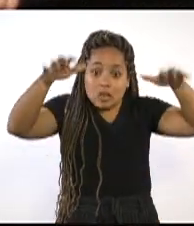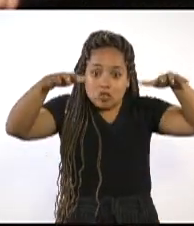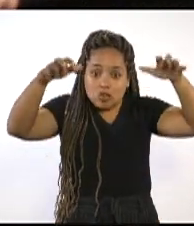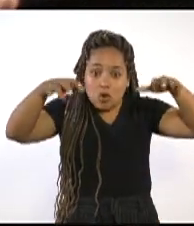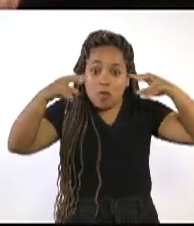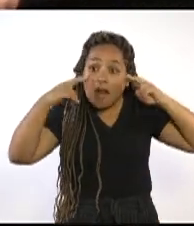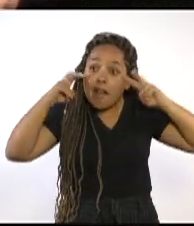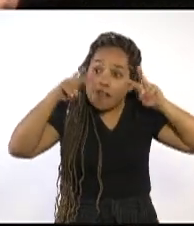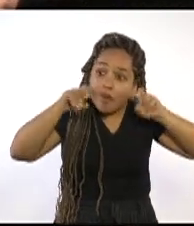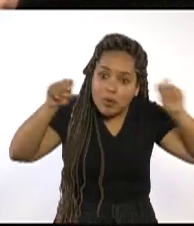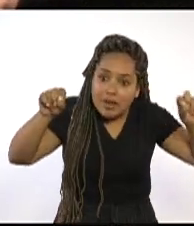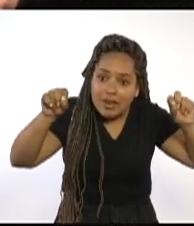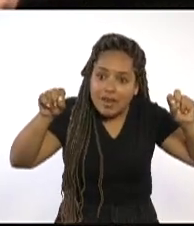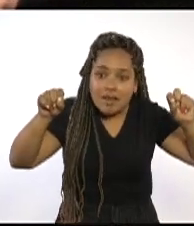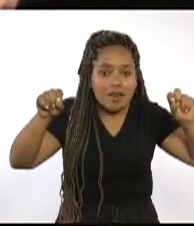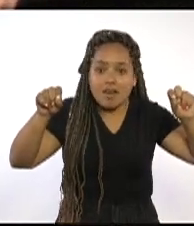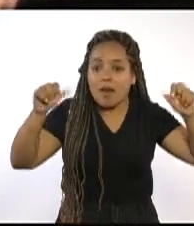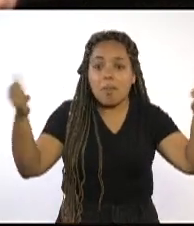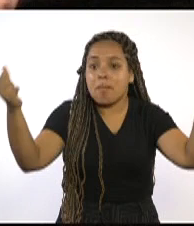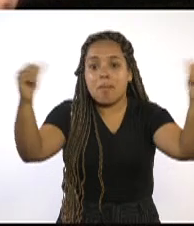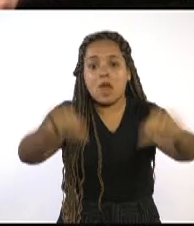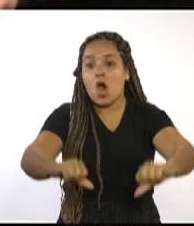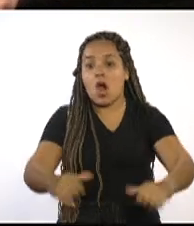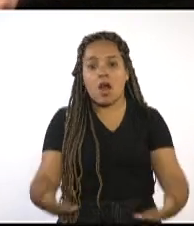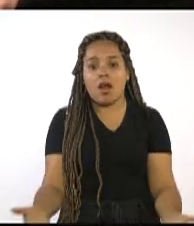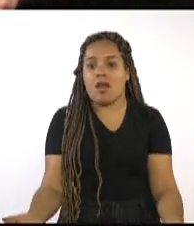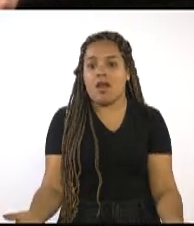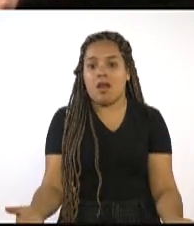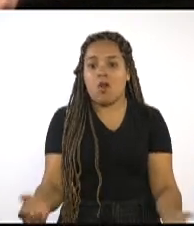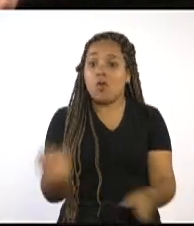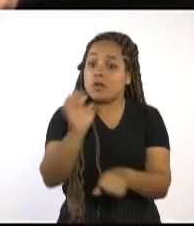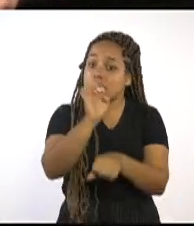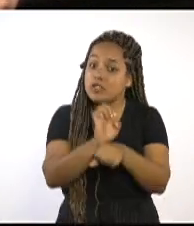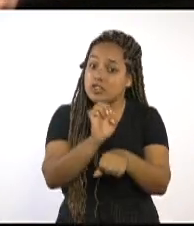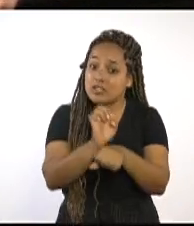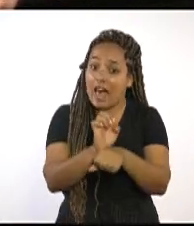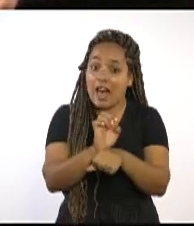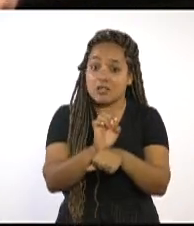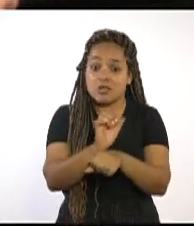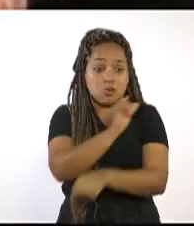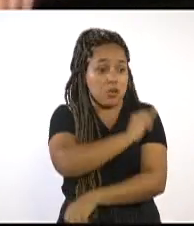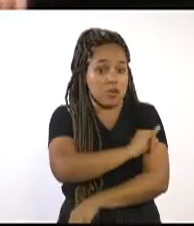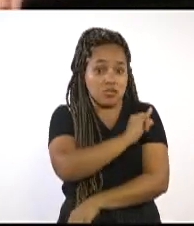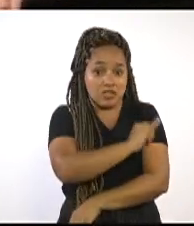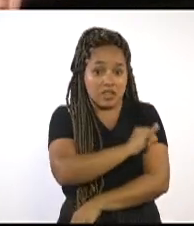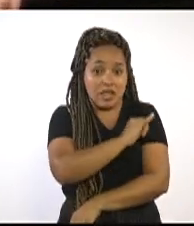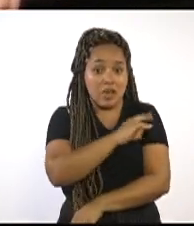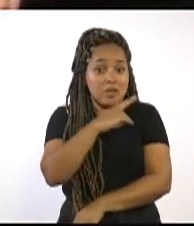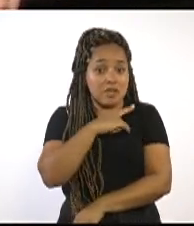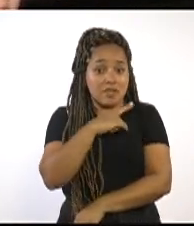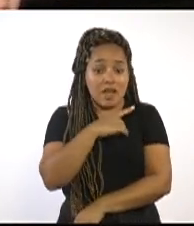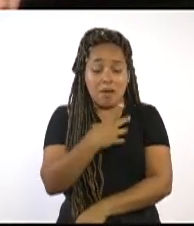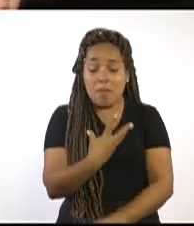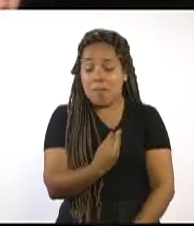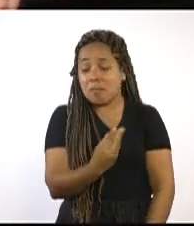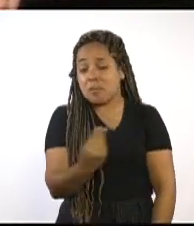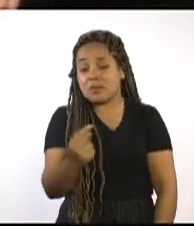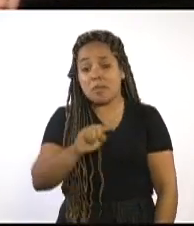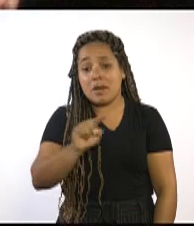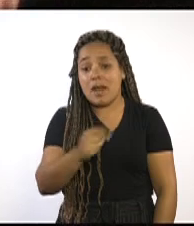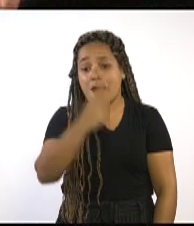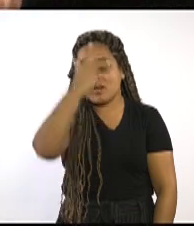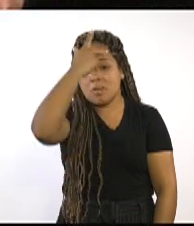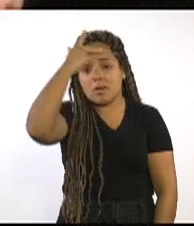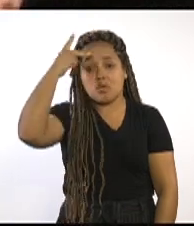a tragédia atinge a milhares e milhares de pessoas.